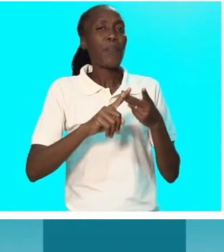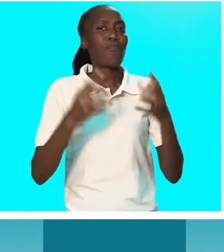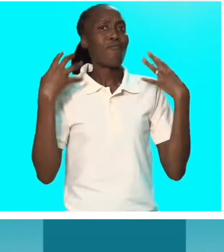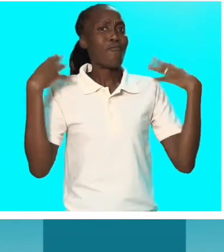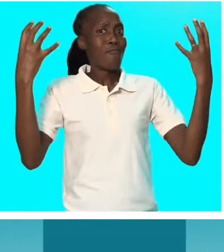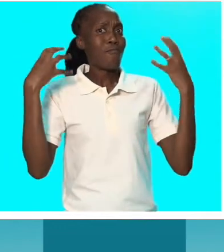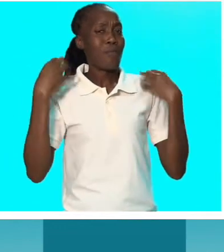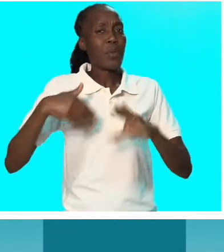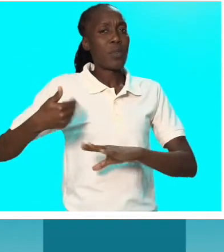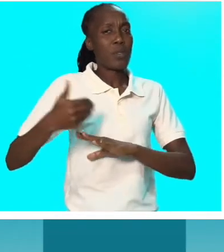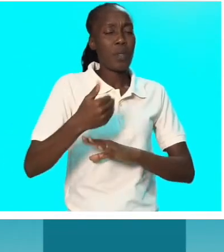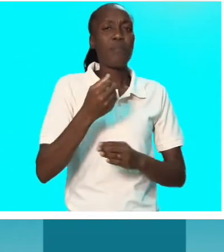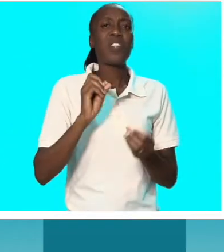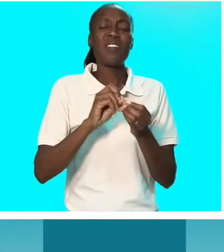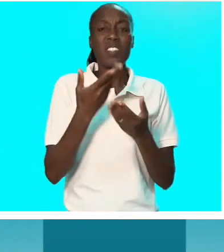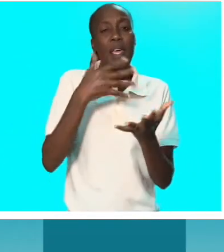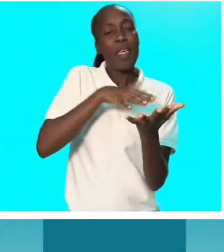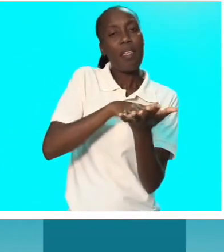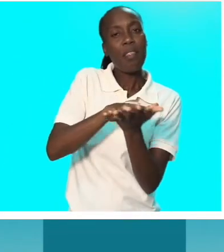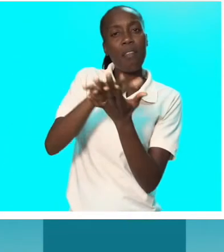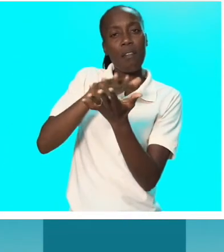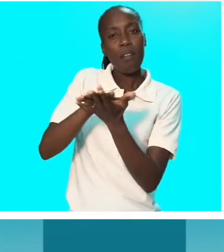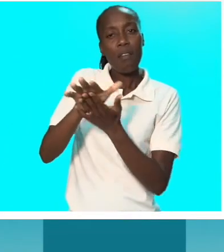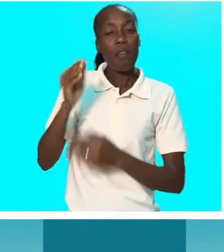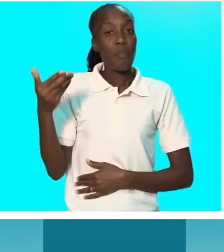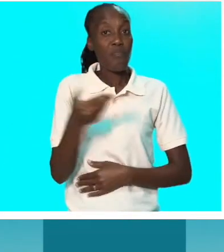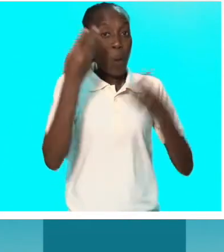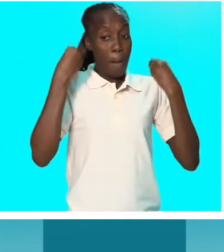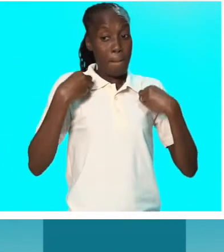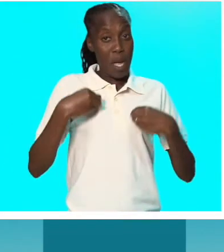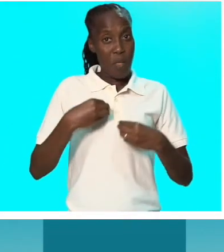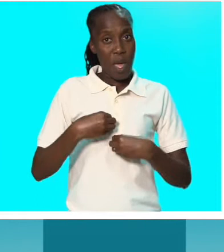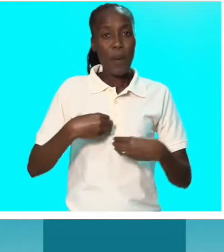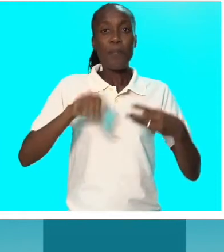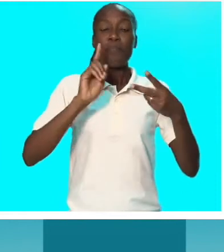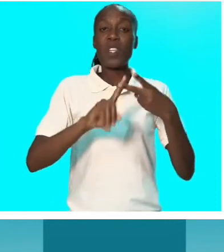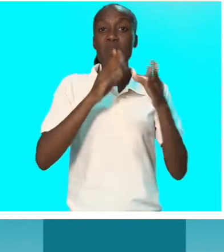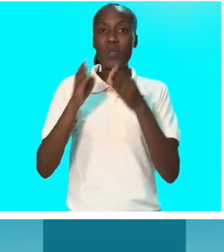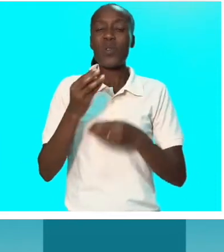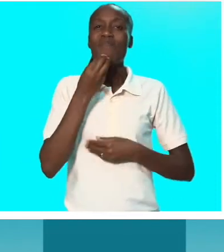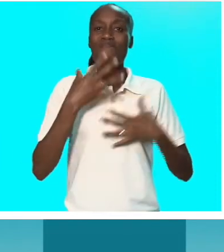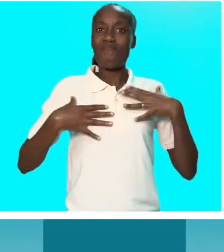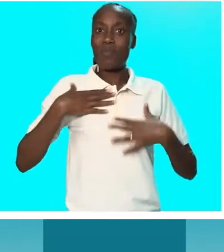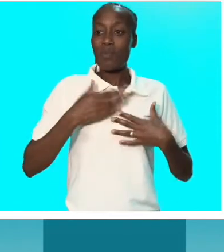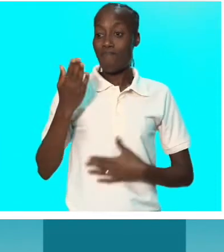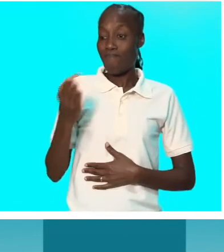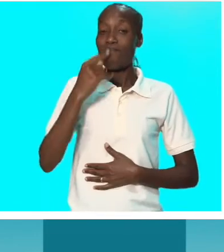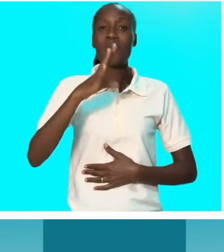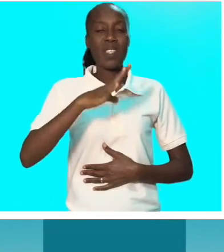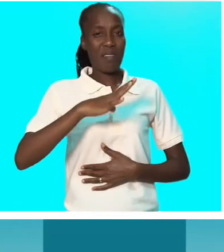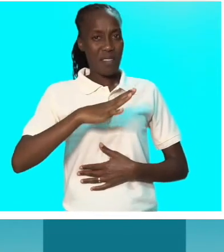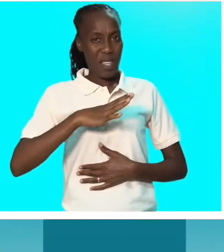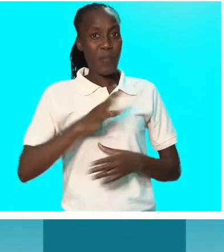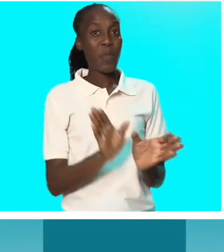físicas regular são recomendações dadas pelos médicos e nutricionistas. A diabetes